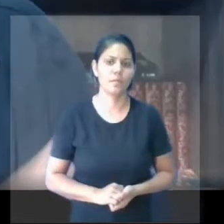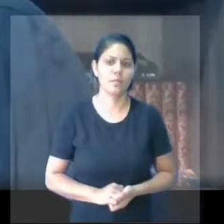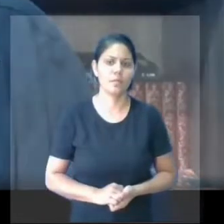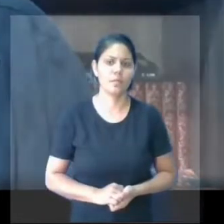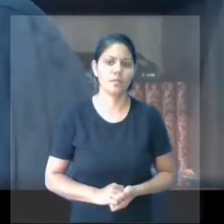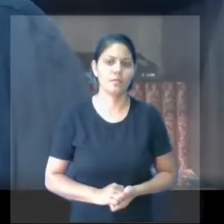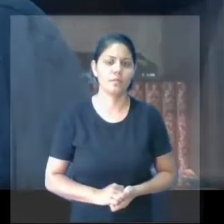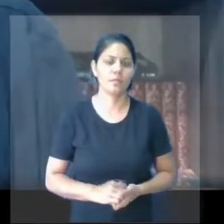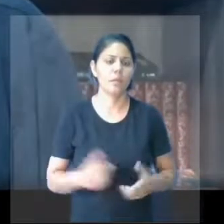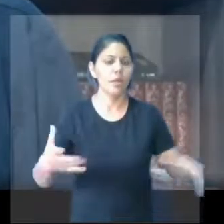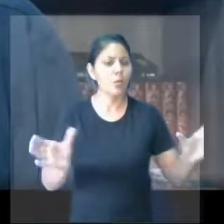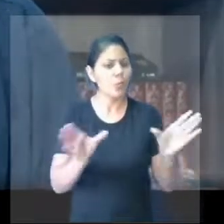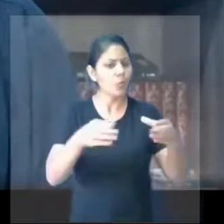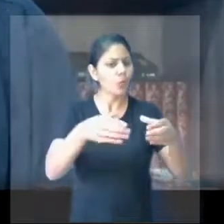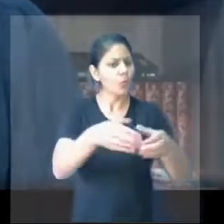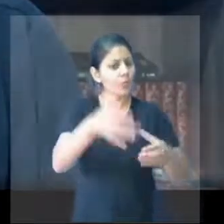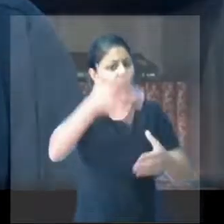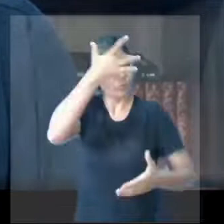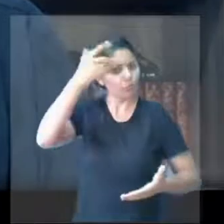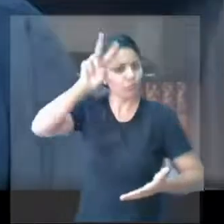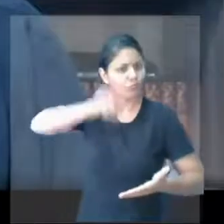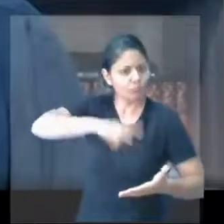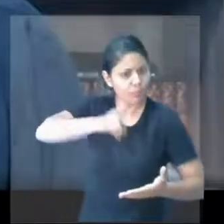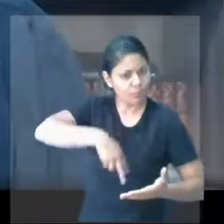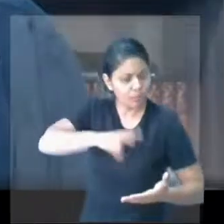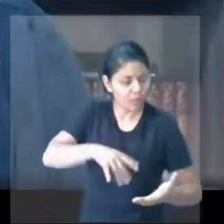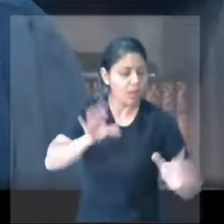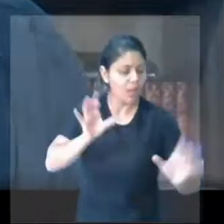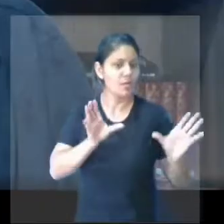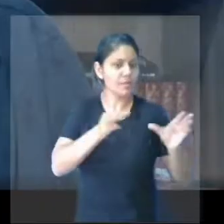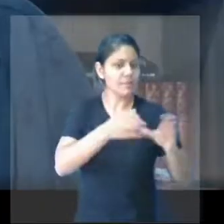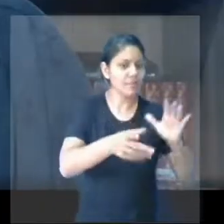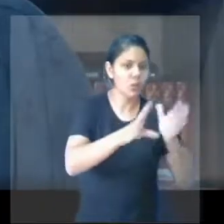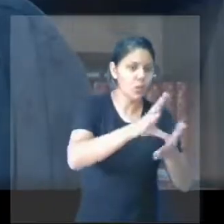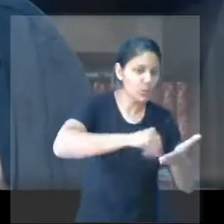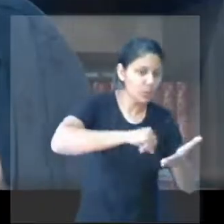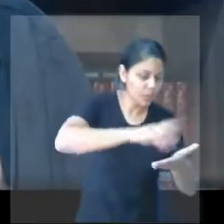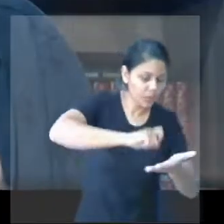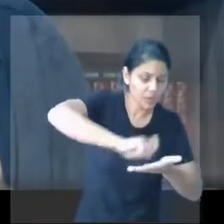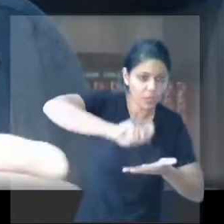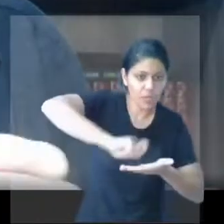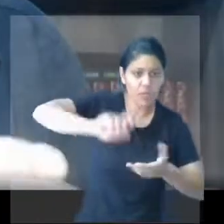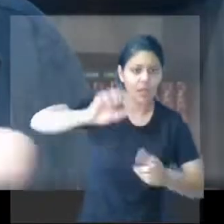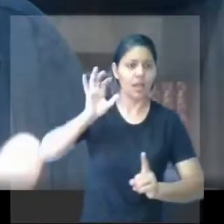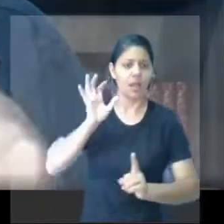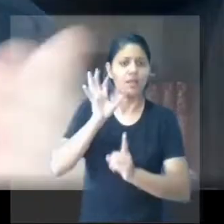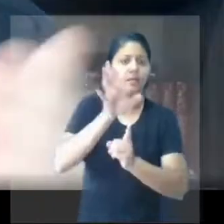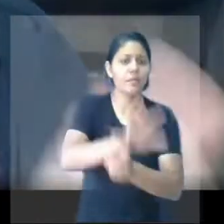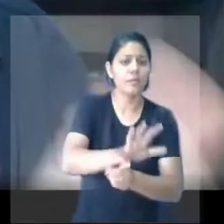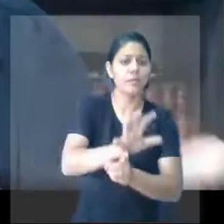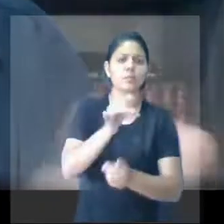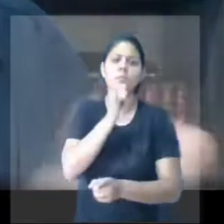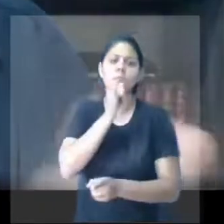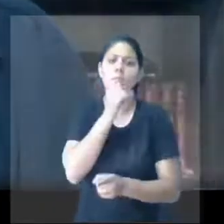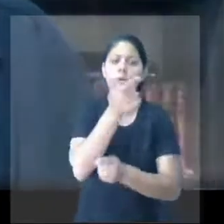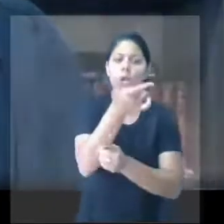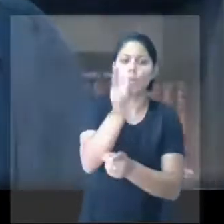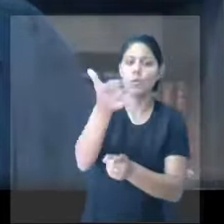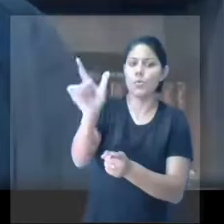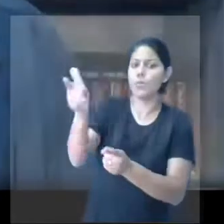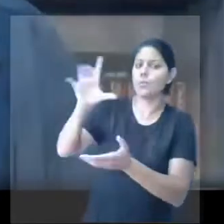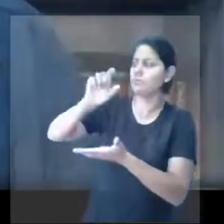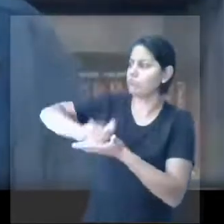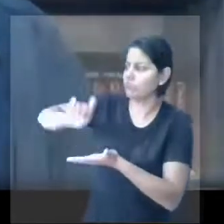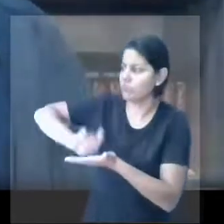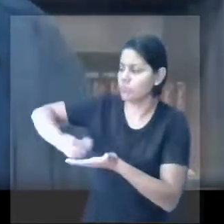conjunto de leitores que vai escrever obras sobre ela. Na verdade, é influência em próprias obras. Né?